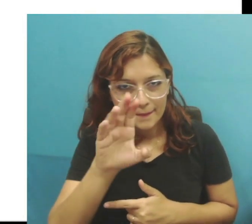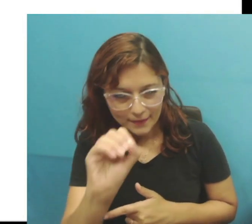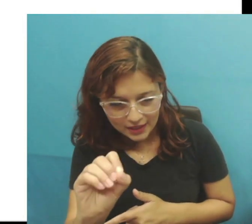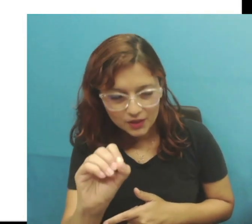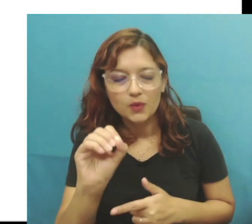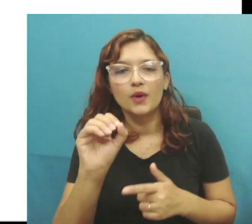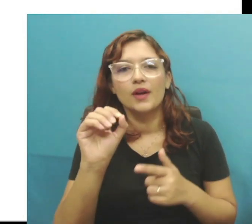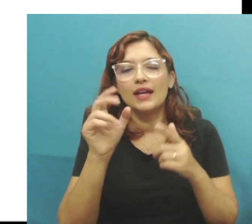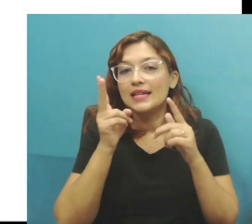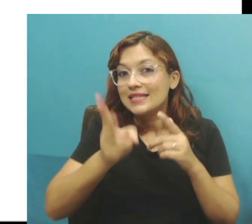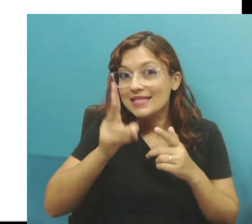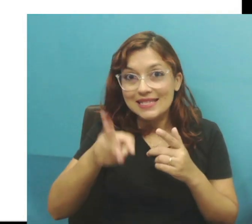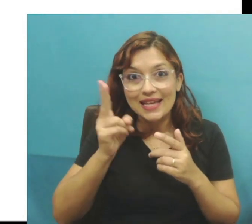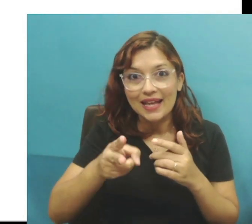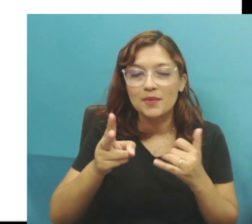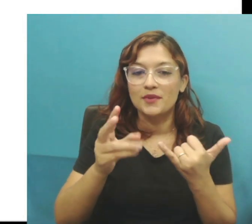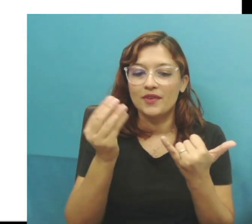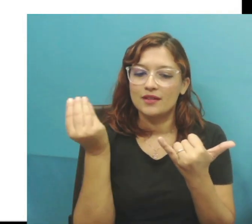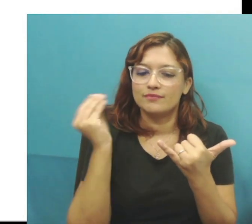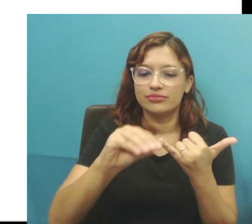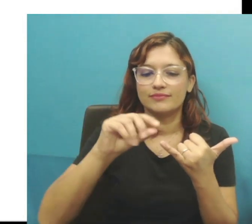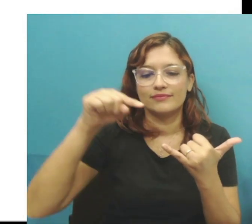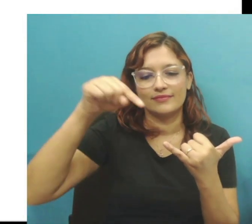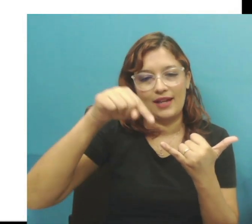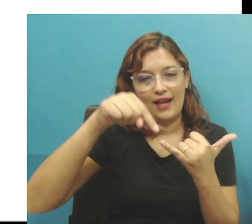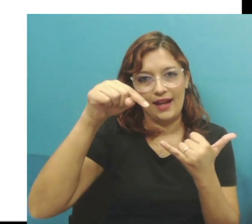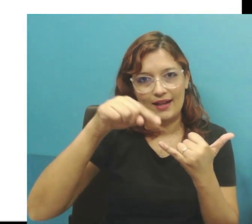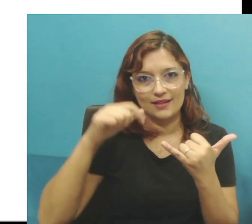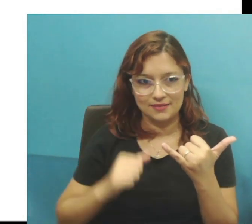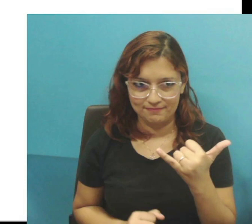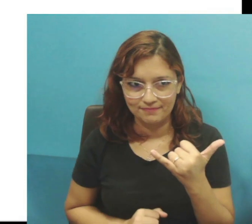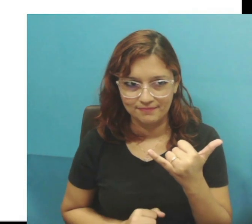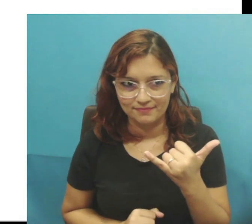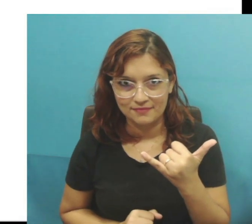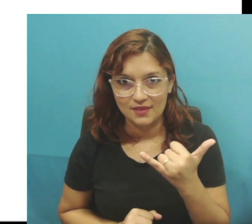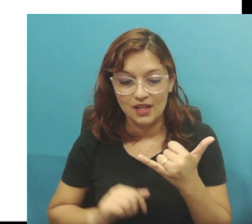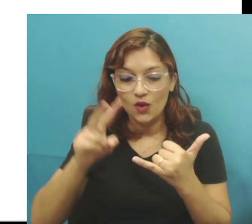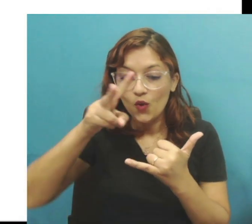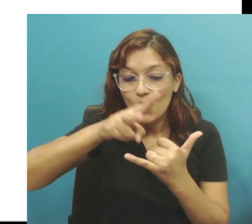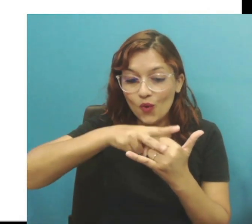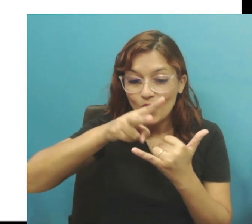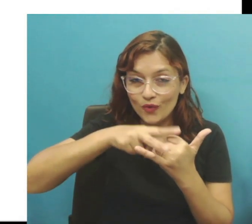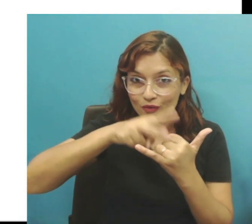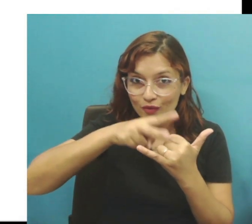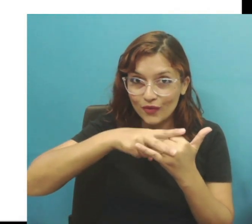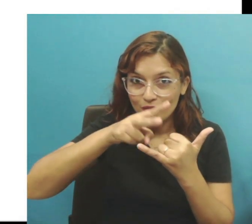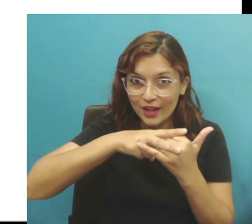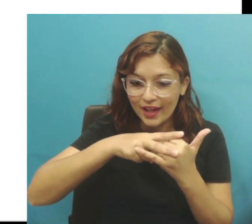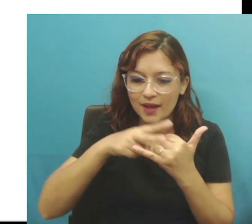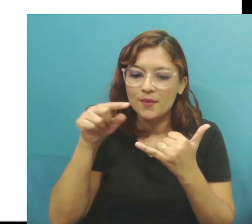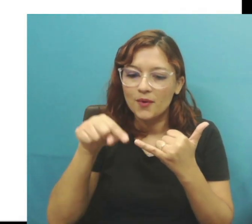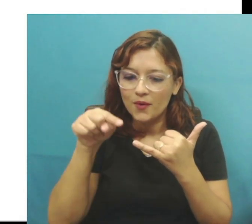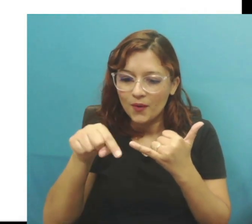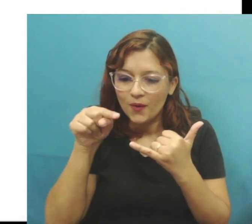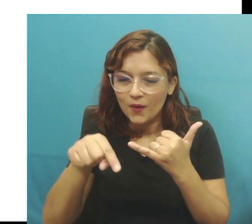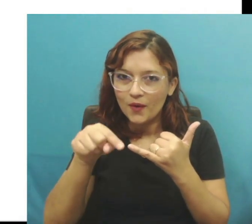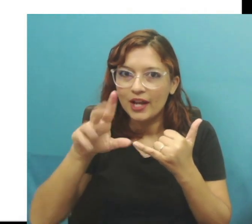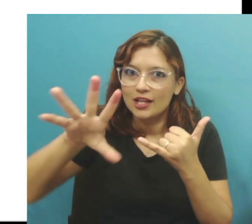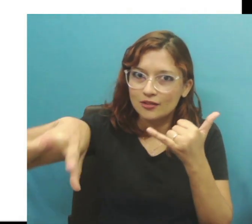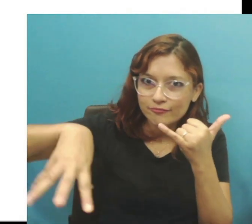Esses são os pronomes oblíquos. Eles vão estar sempre no objeto.